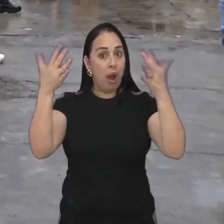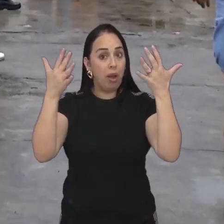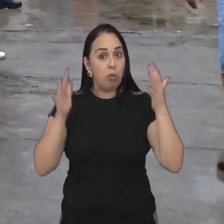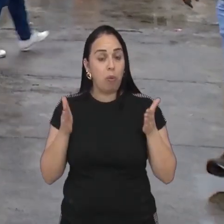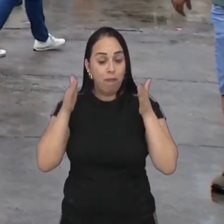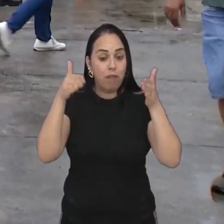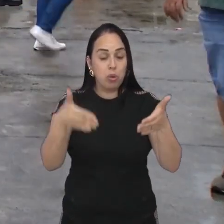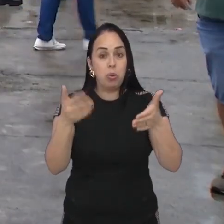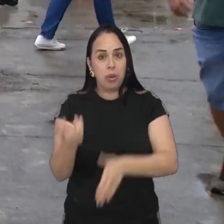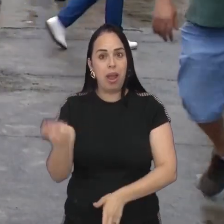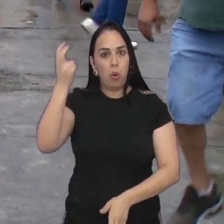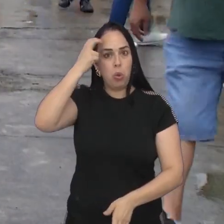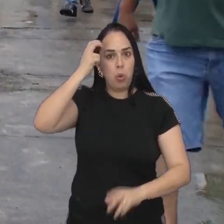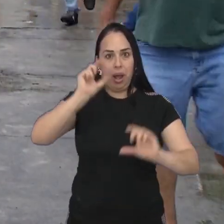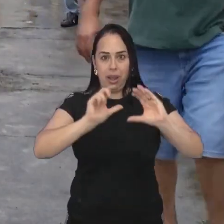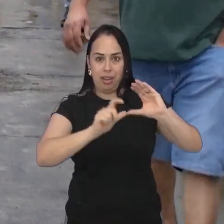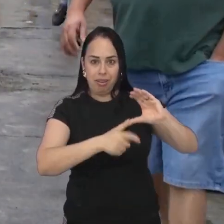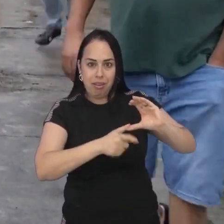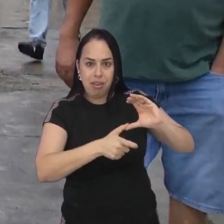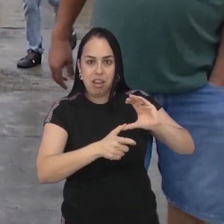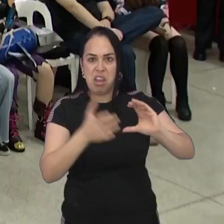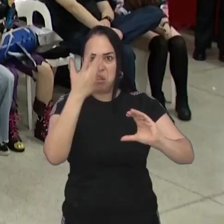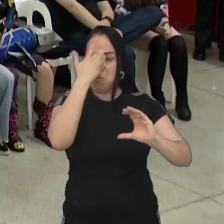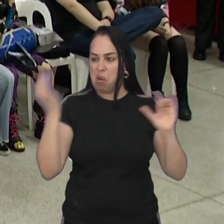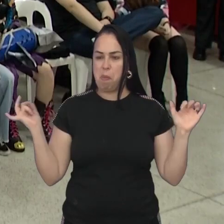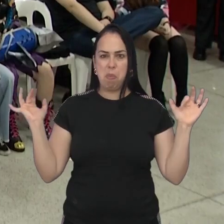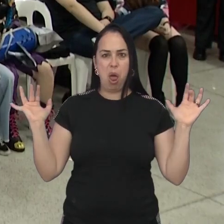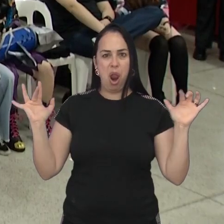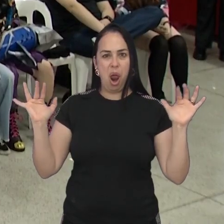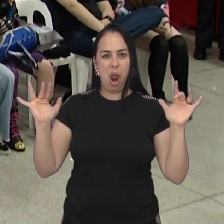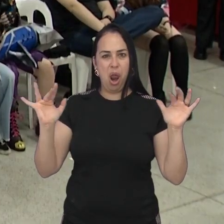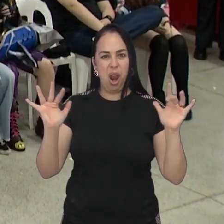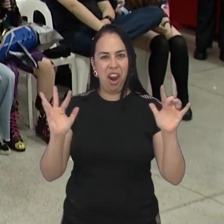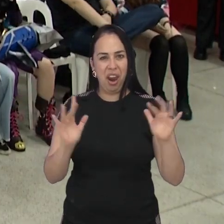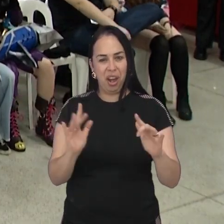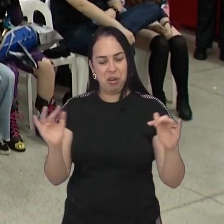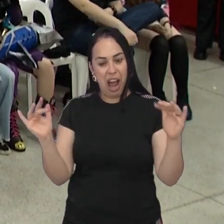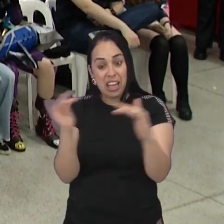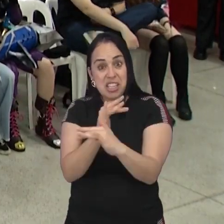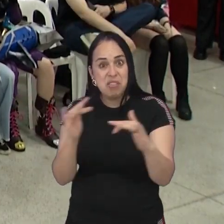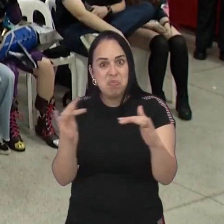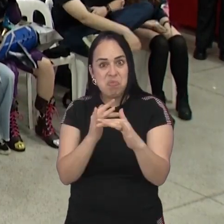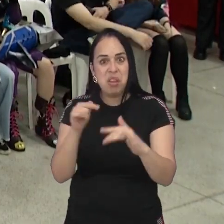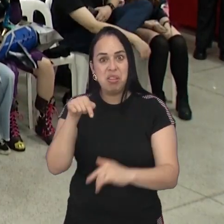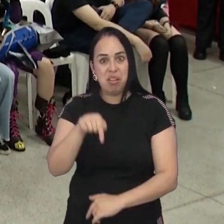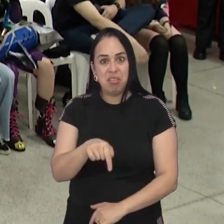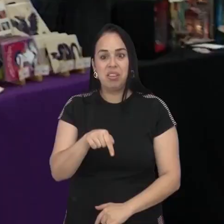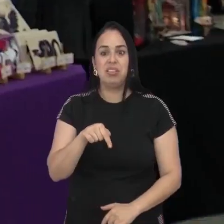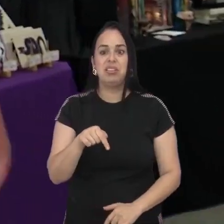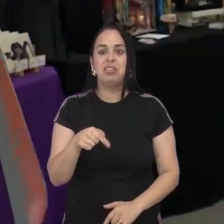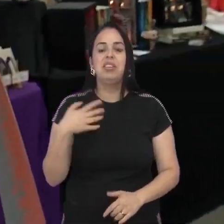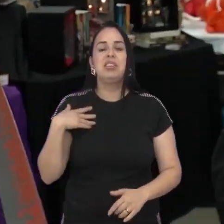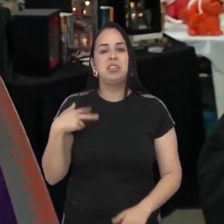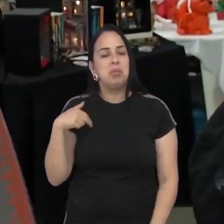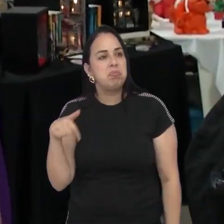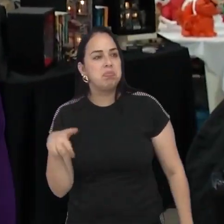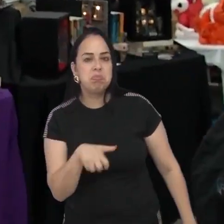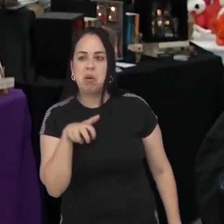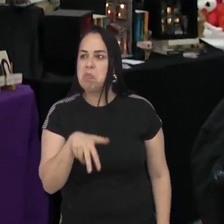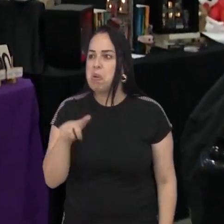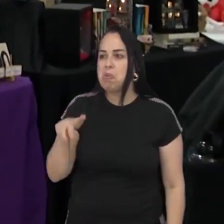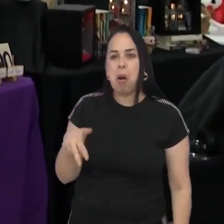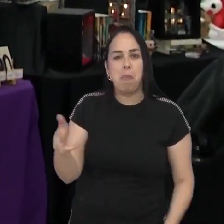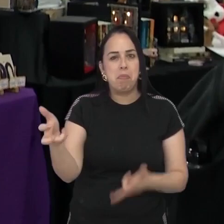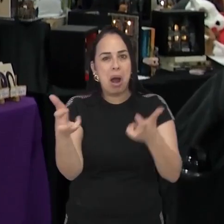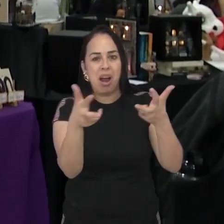Um evento voltado para a cultura geek reuniu centenas de pessoas em São José dos Campos. Dando uma voltinha